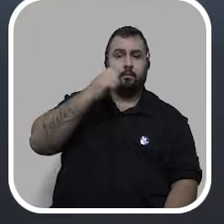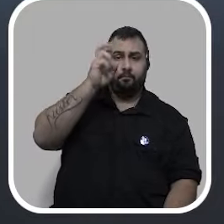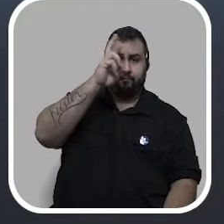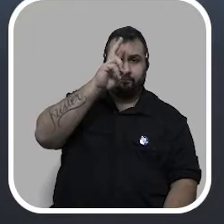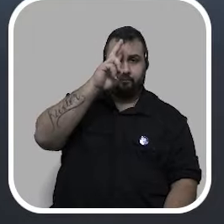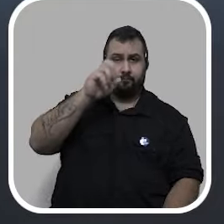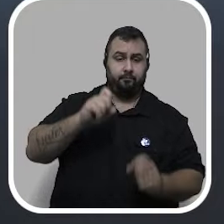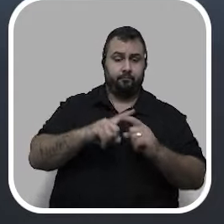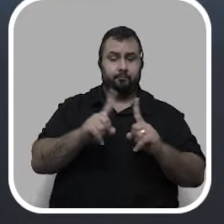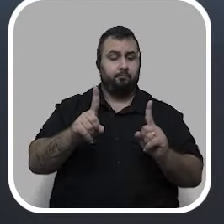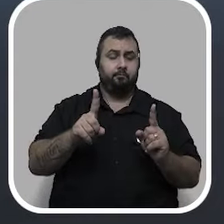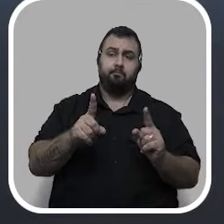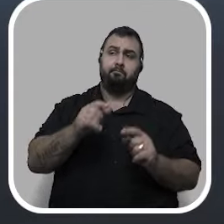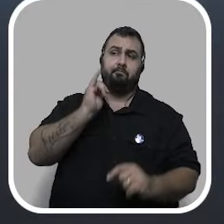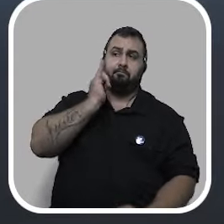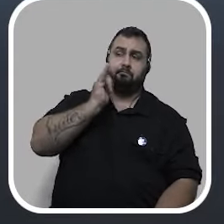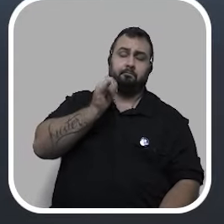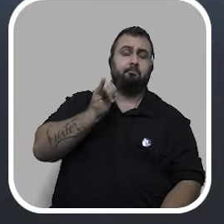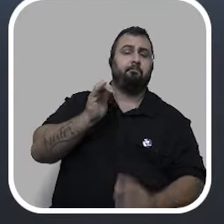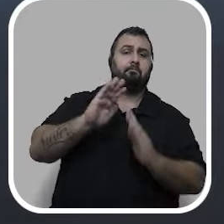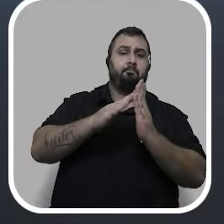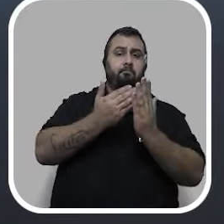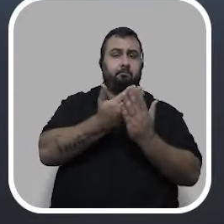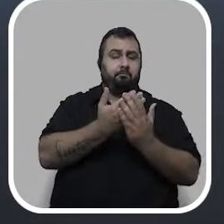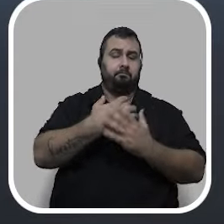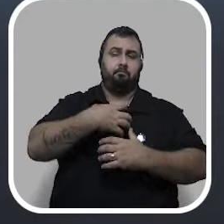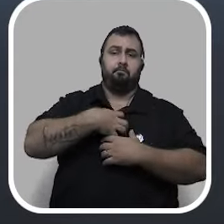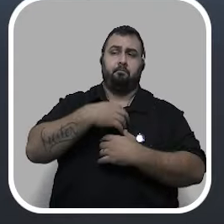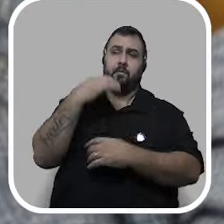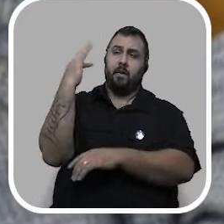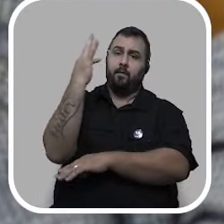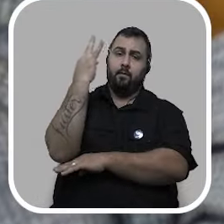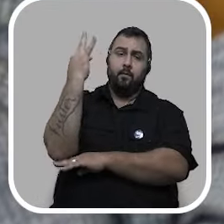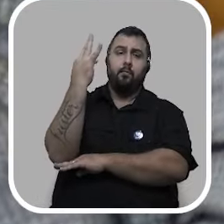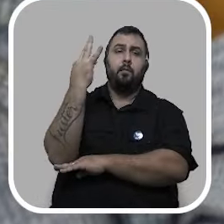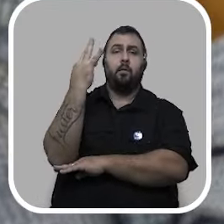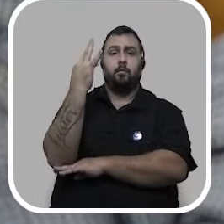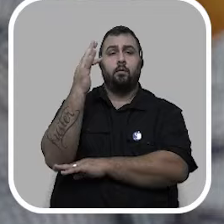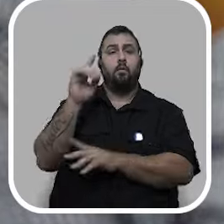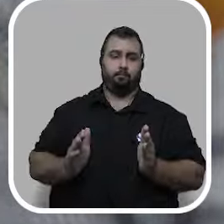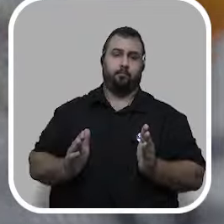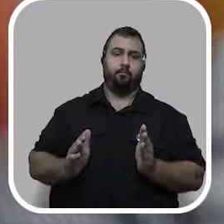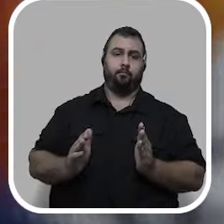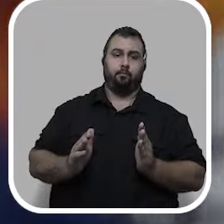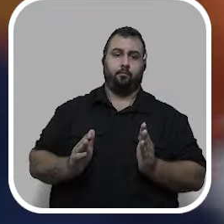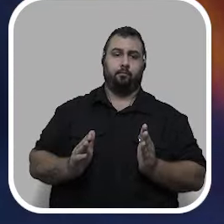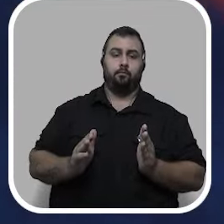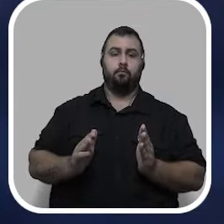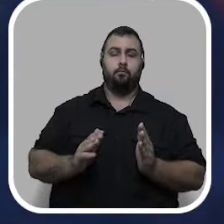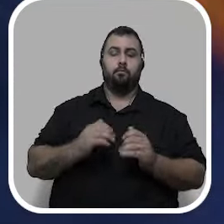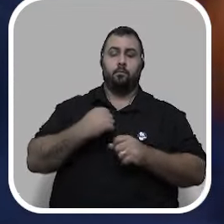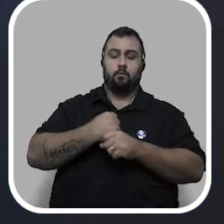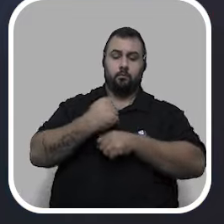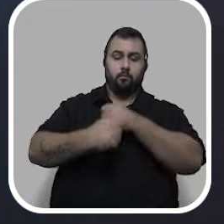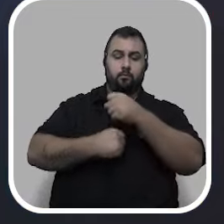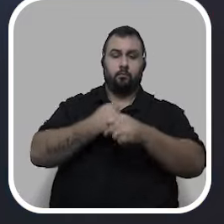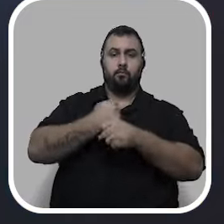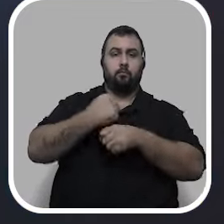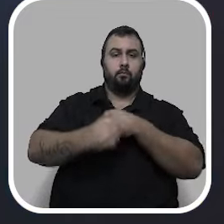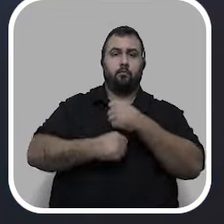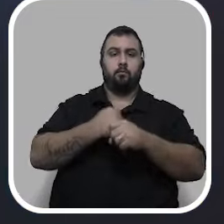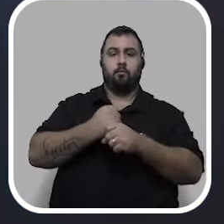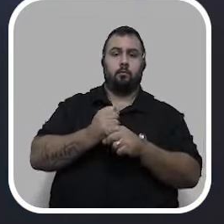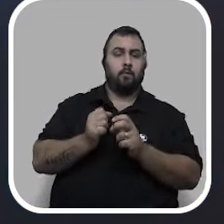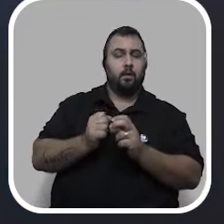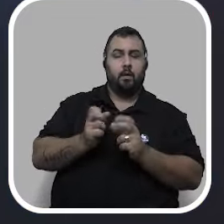contados nas escolas né de maneira formal então a escola de samba ela também tem esse papel a cada ano a gente precisa